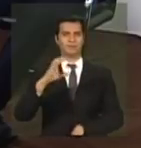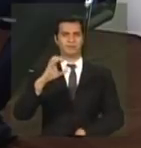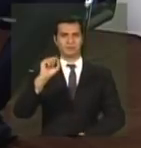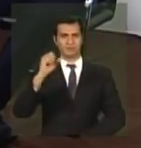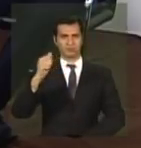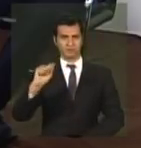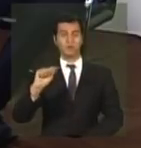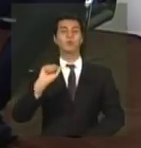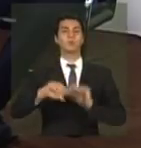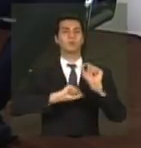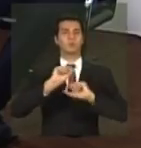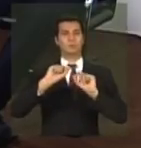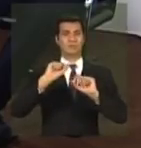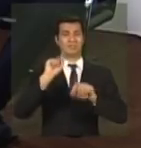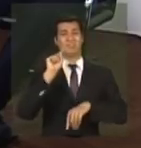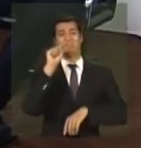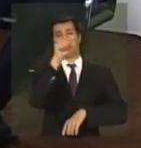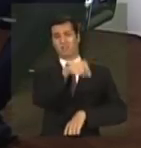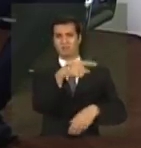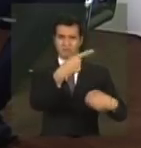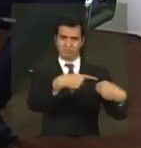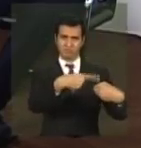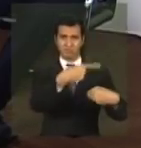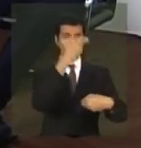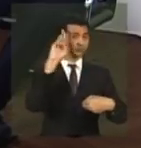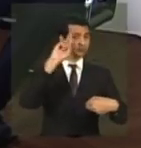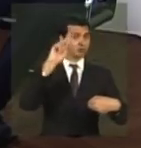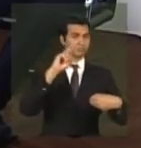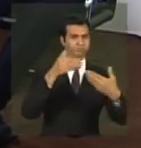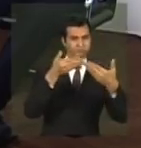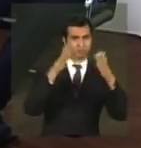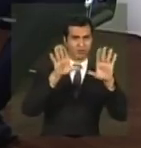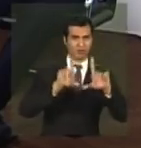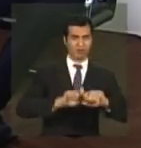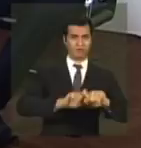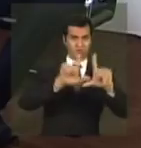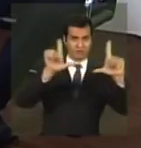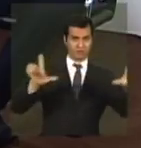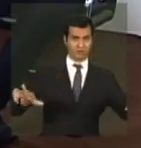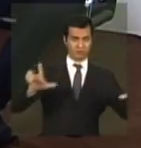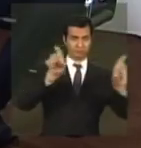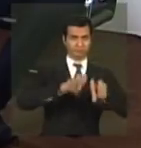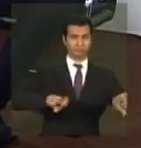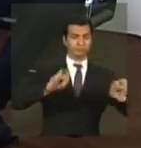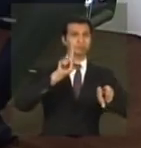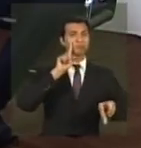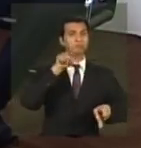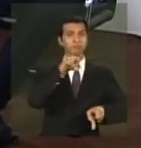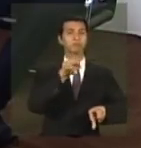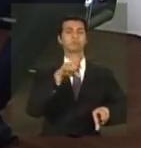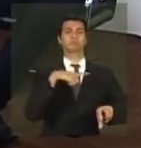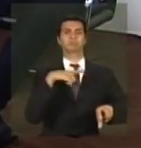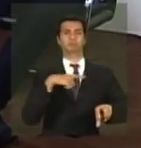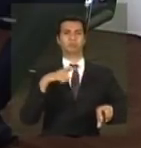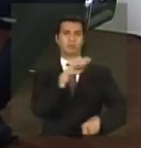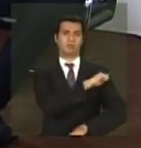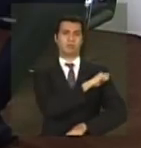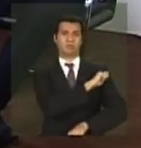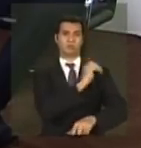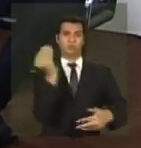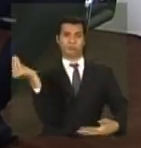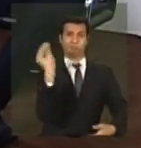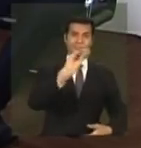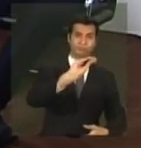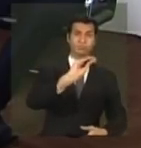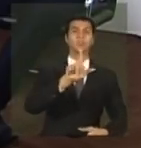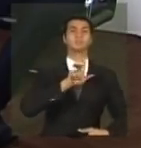abre a tela para fazer o registro da frequência, aquelas crianças e adolescentes que estão incluídas na ação vão estar destacadas em